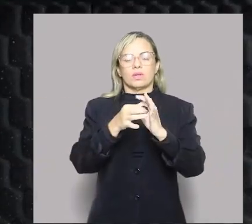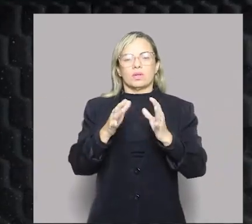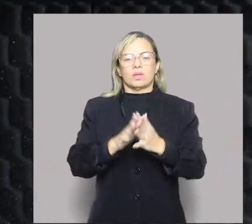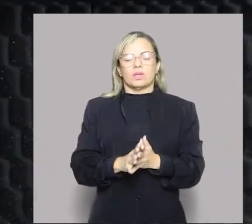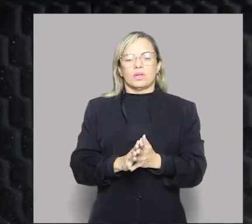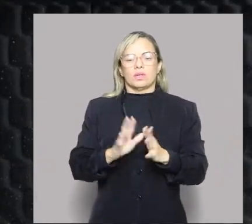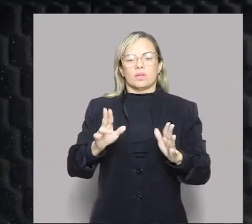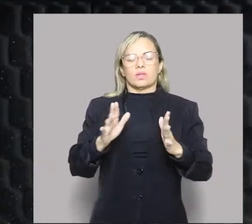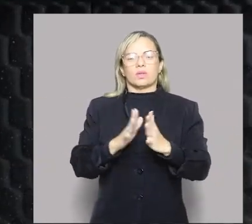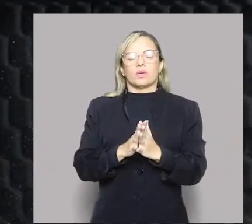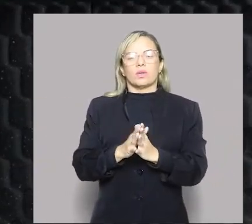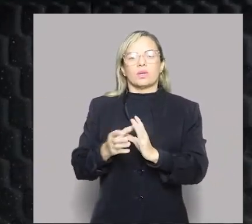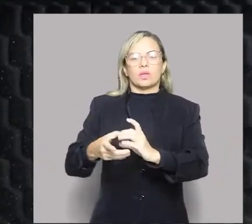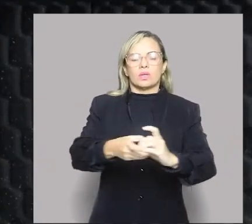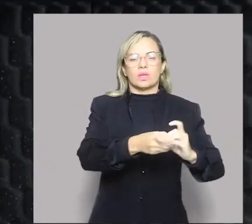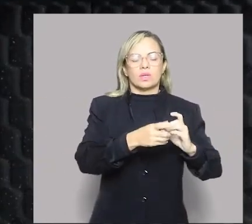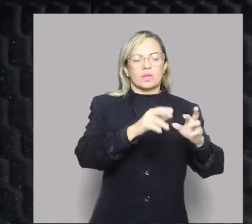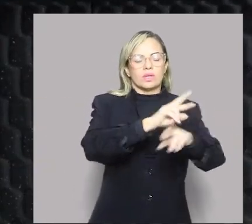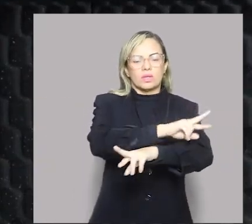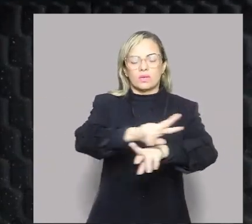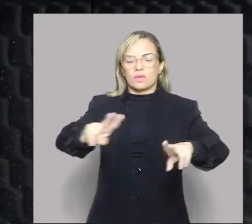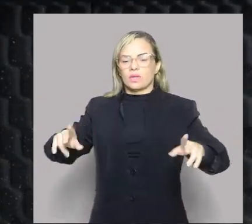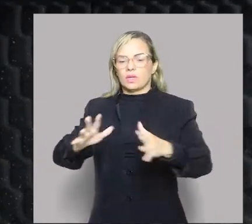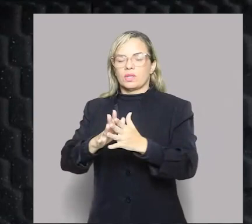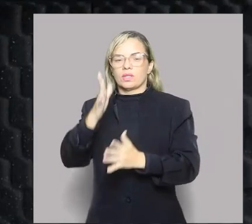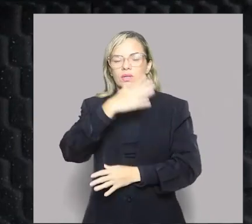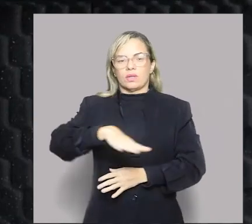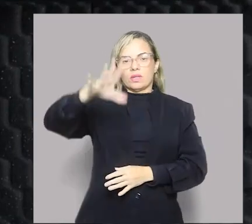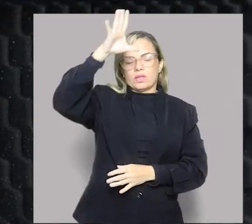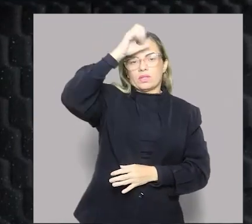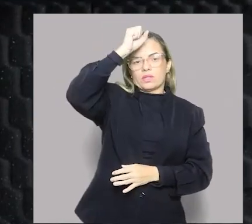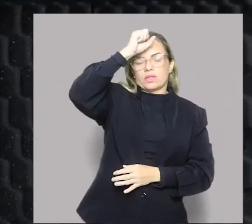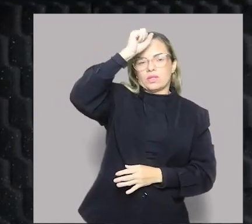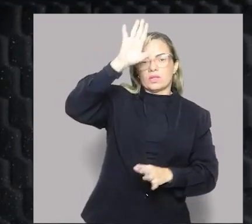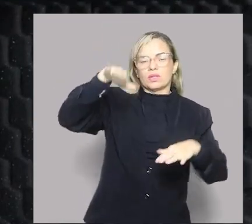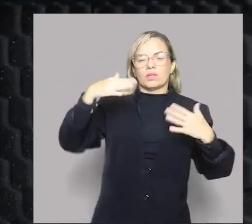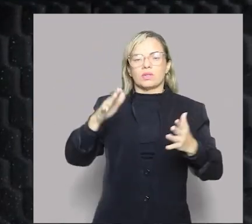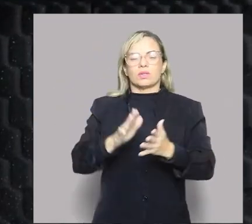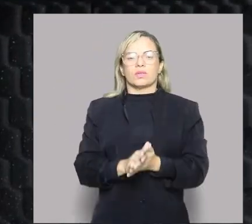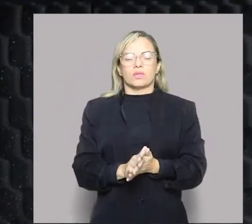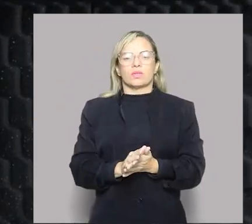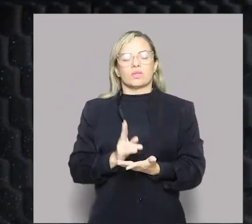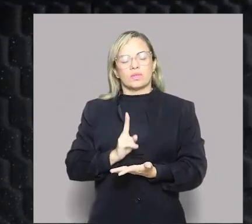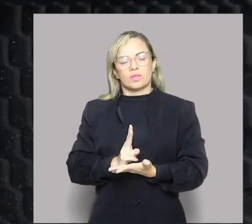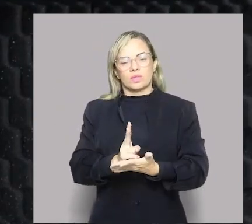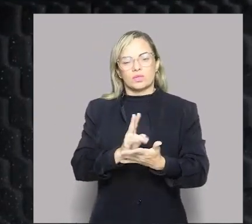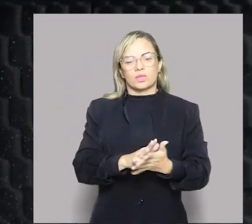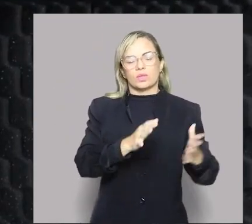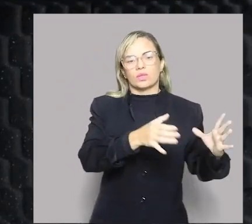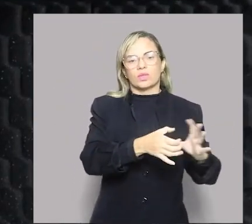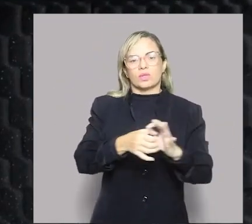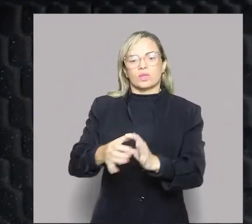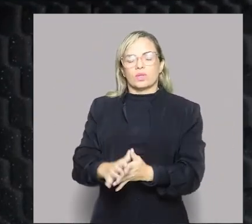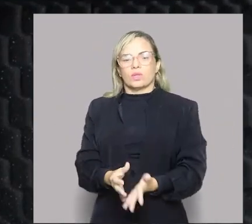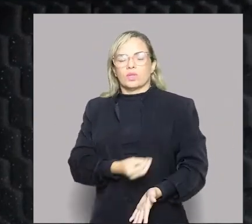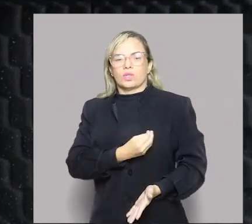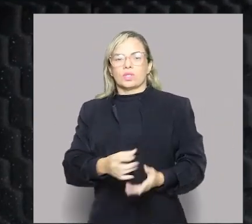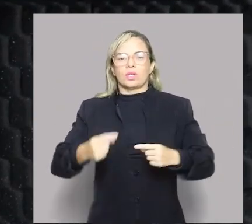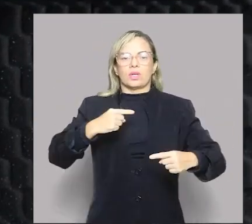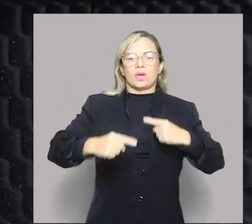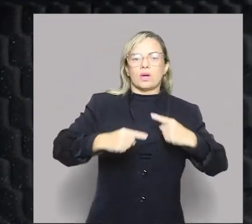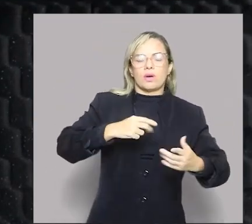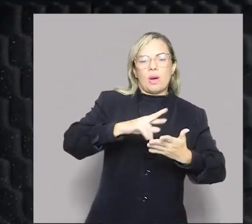links, ligações com as várias áreas do conhecimento. E na sua redação, você pode trazer conhecimentos da